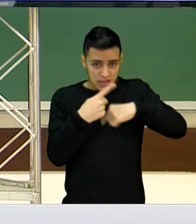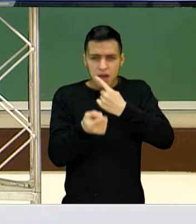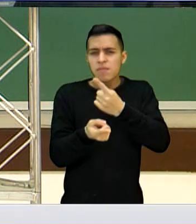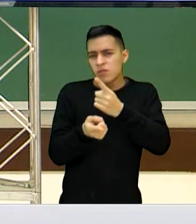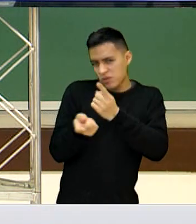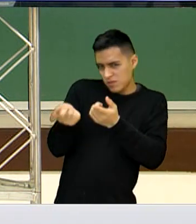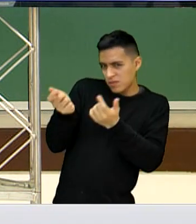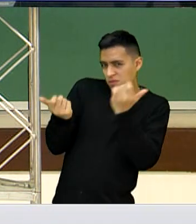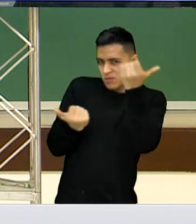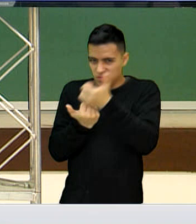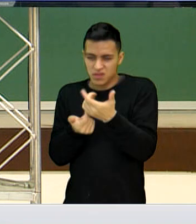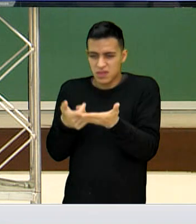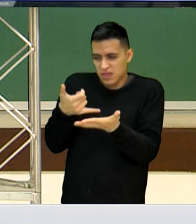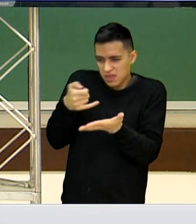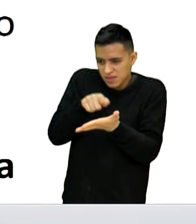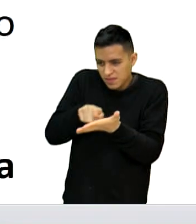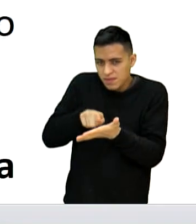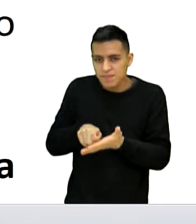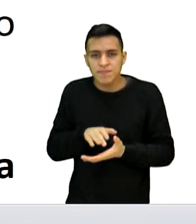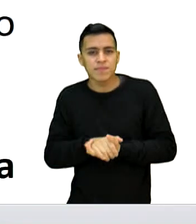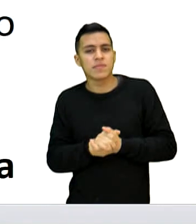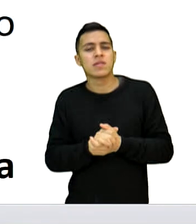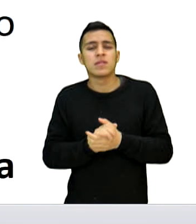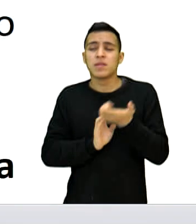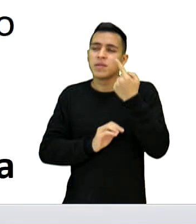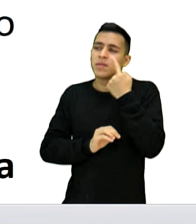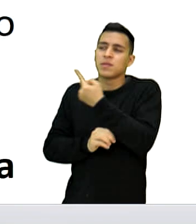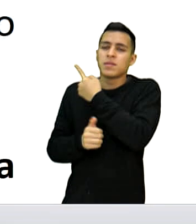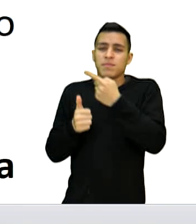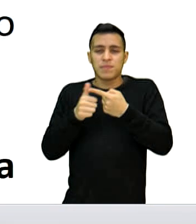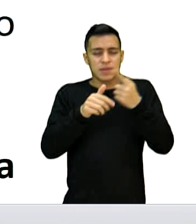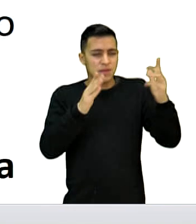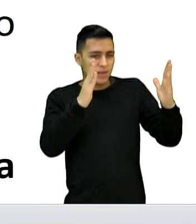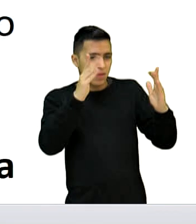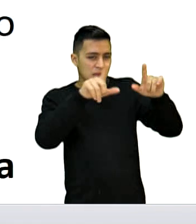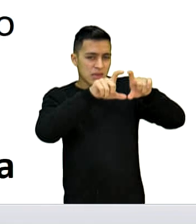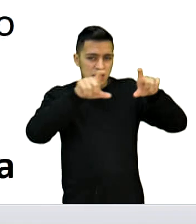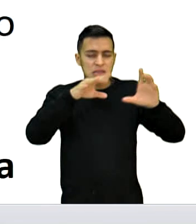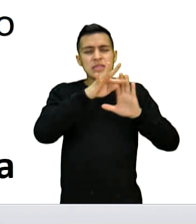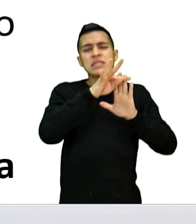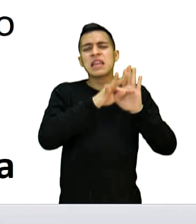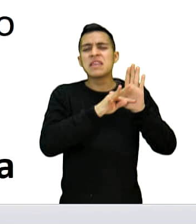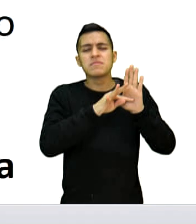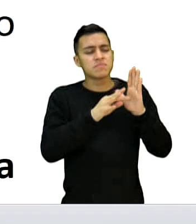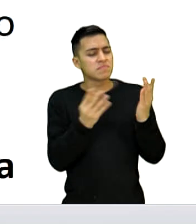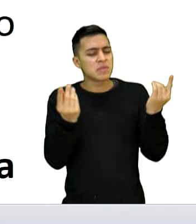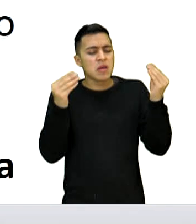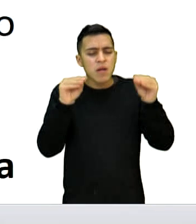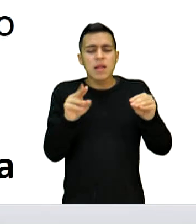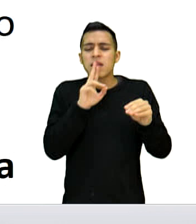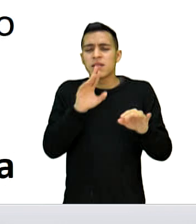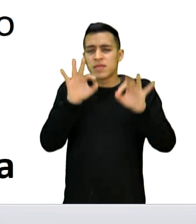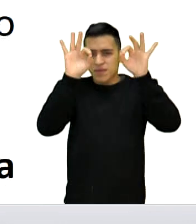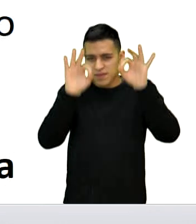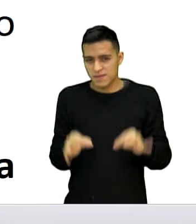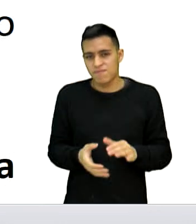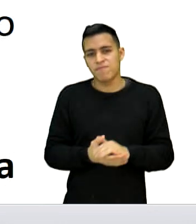pode passar limpo. Vamos lá. Observe o primeiro período do parágrafo do texto e assinale a resposta certa